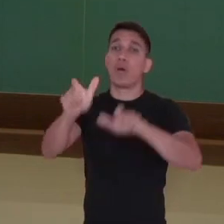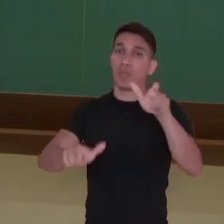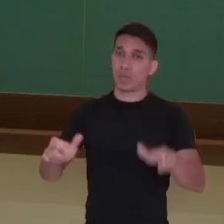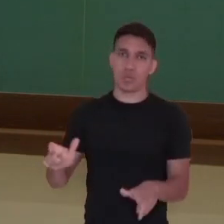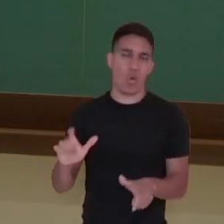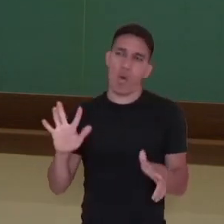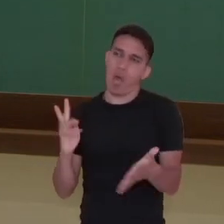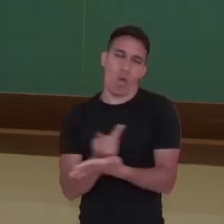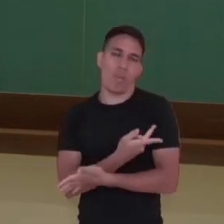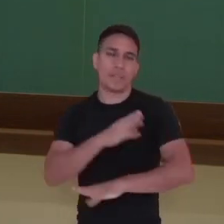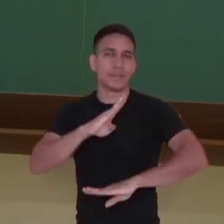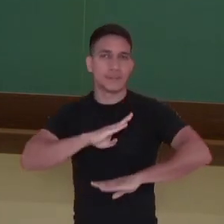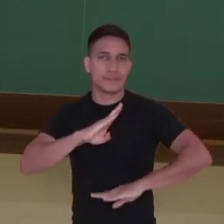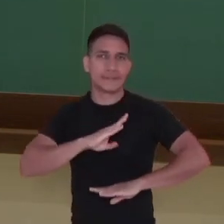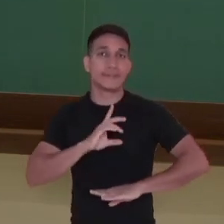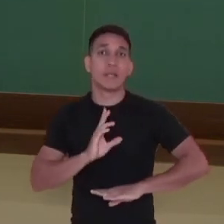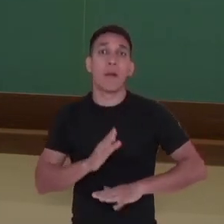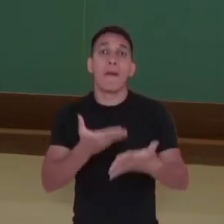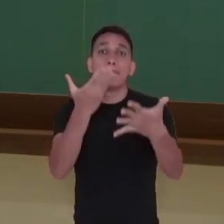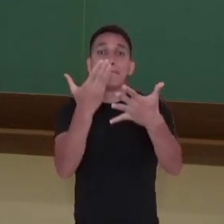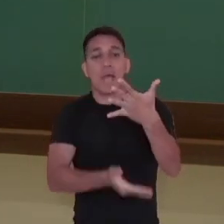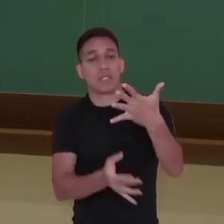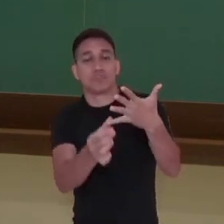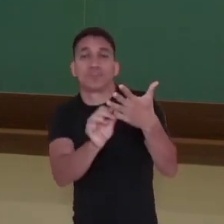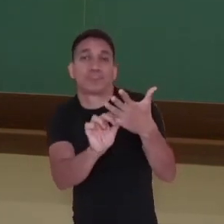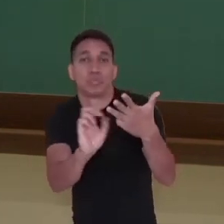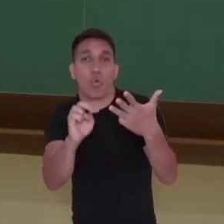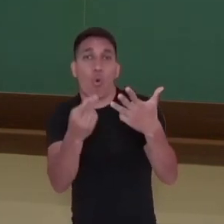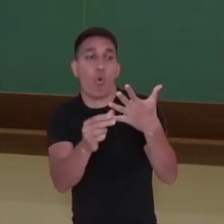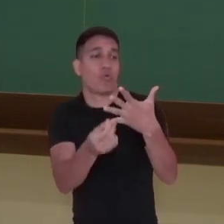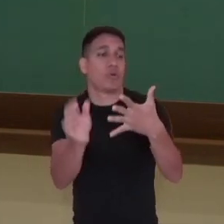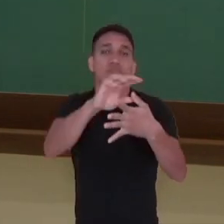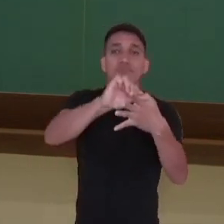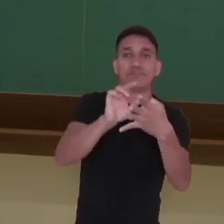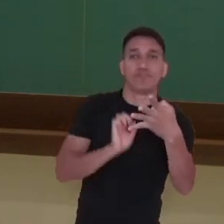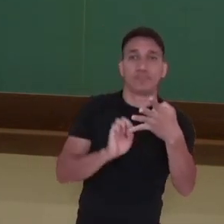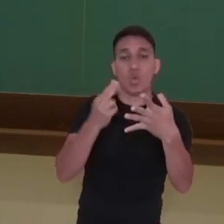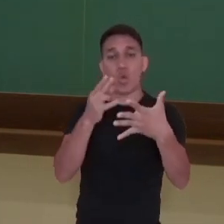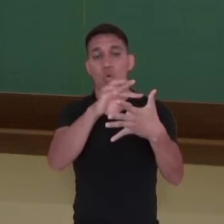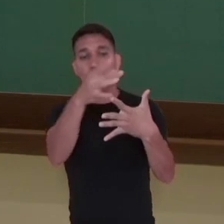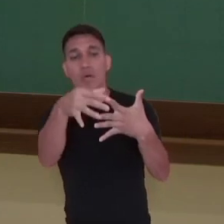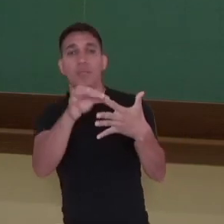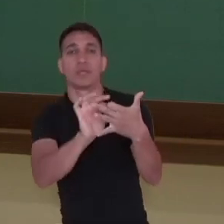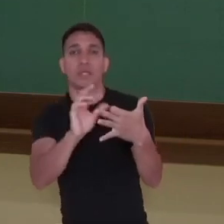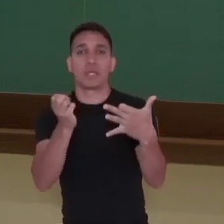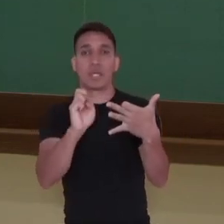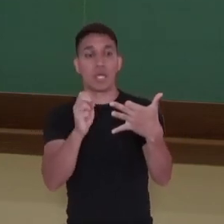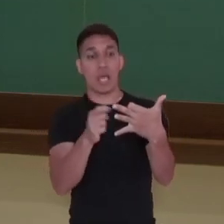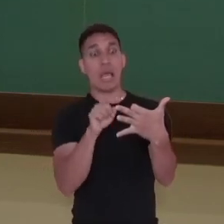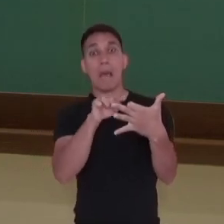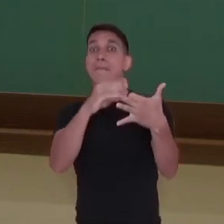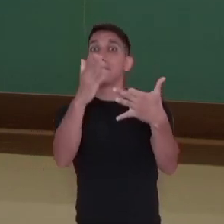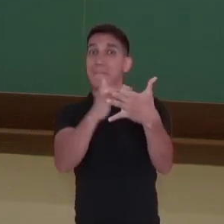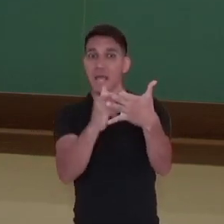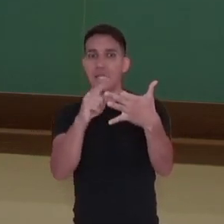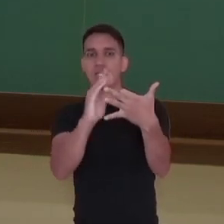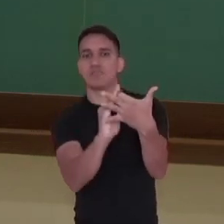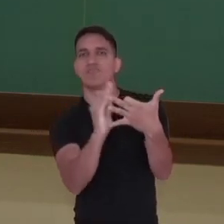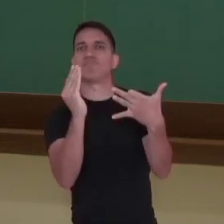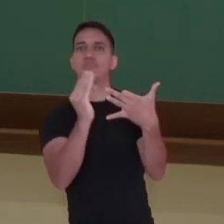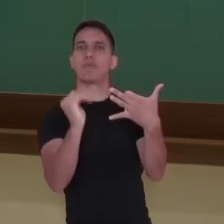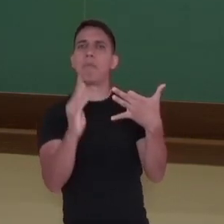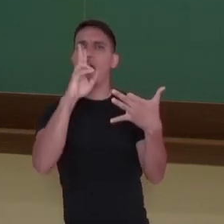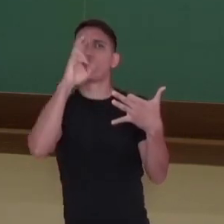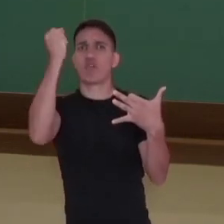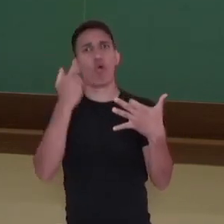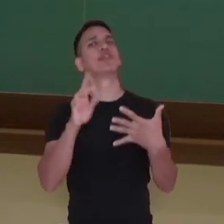alguma situação, perdem esse sentido. E um outro fica mais aguçado, fica mais forte. É